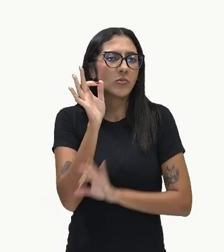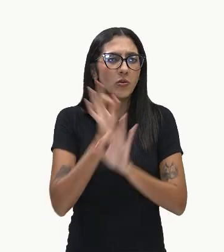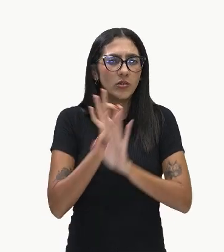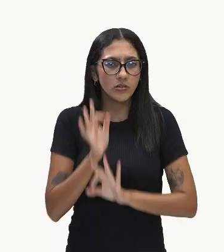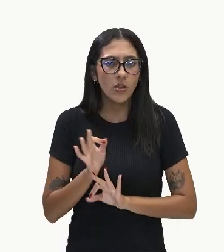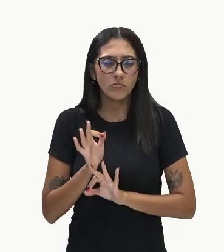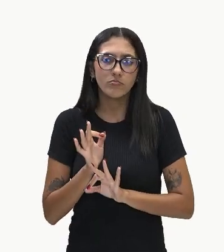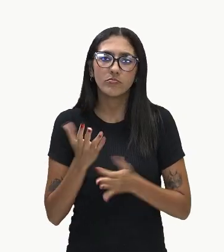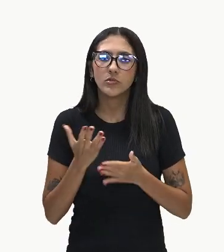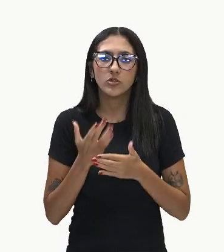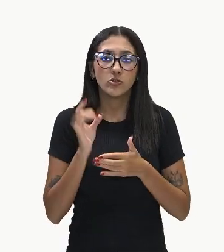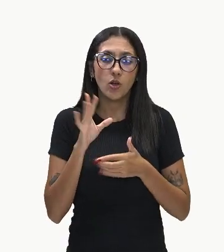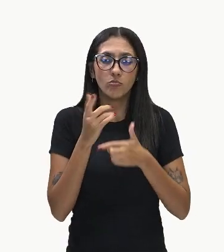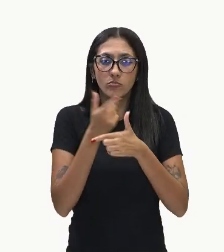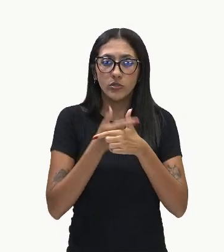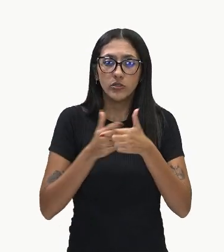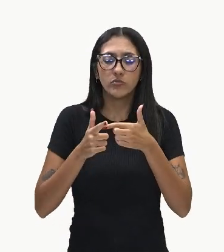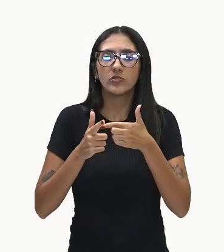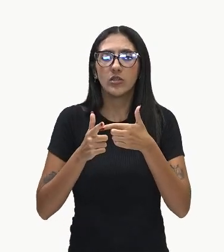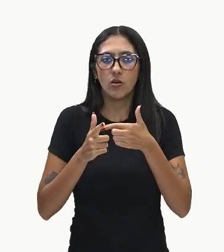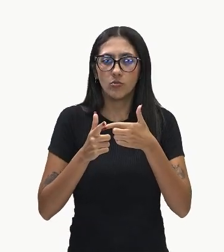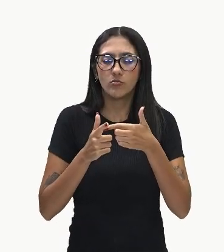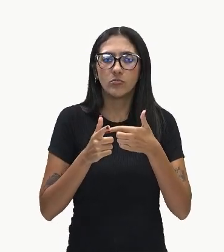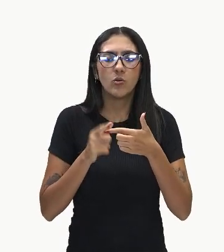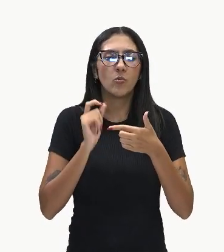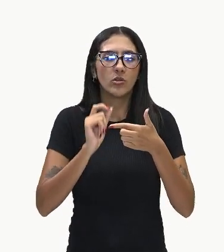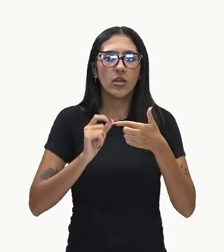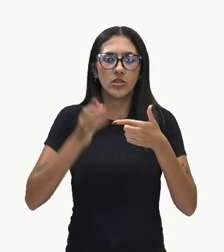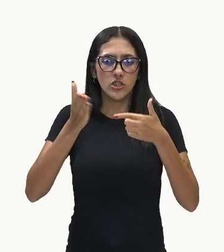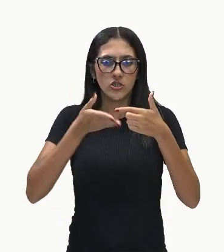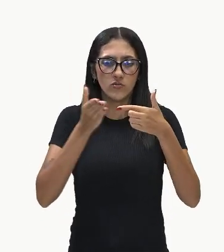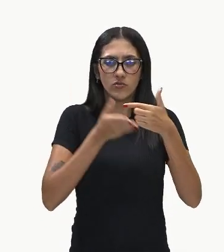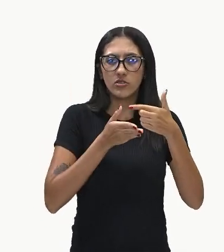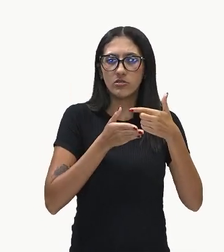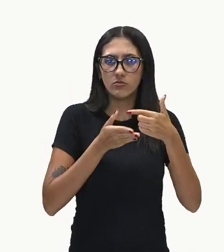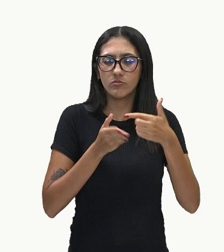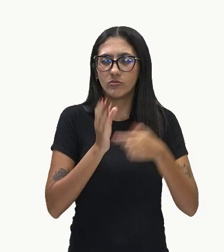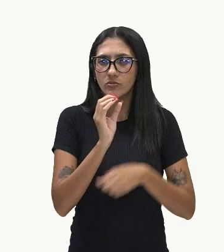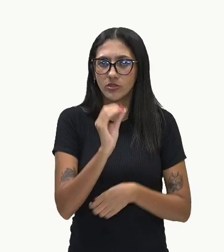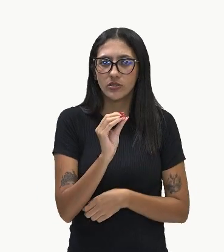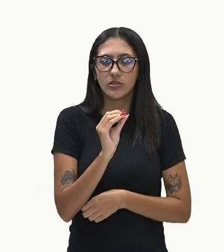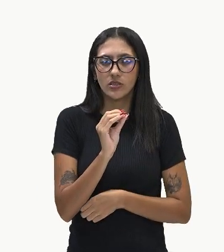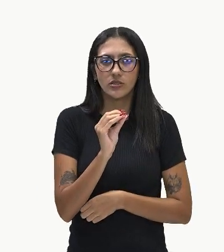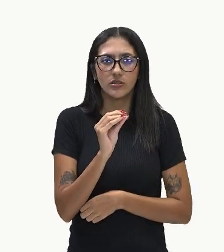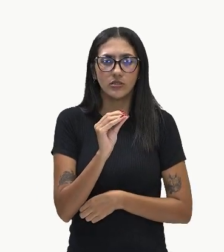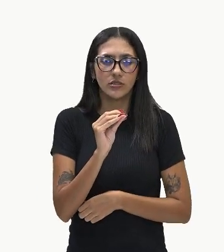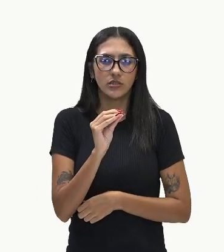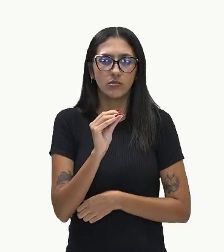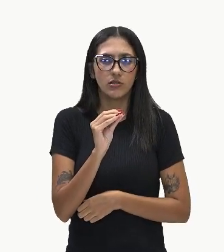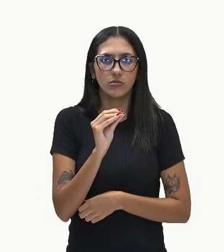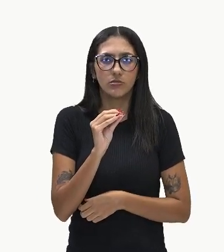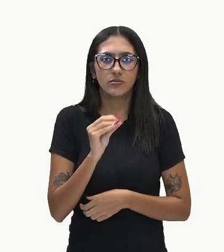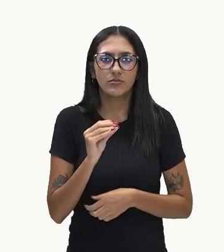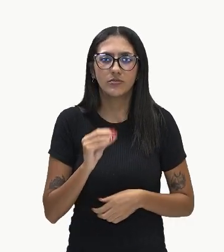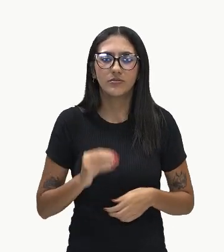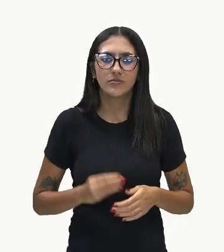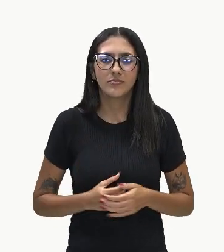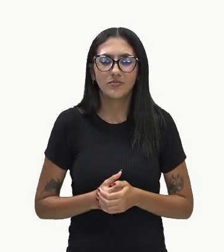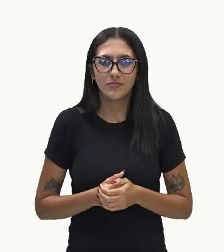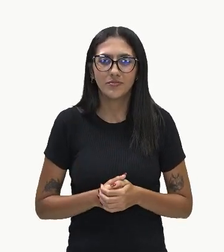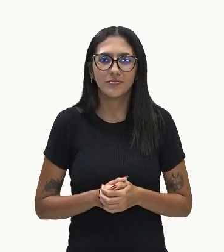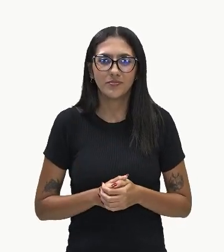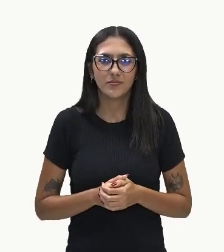a divisão, você vai cortar os zeros. Ó. Se eu tenho 2 zeros em cima, eu posso cortar meus 2 zeros de baixo. E